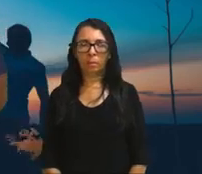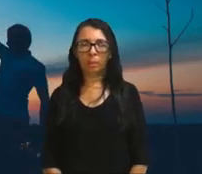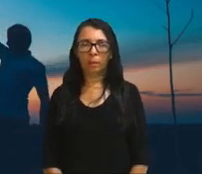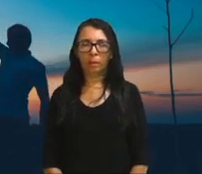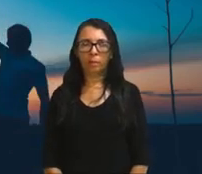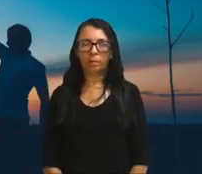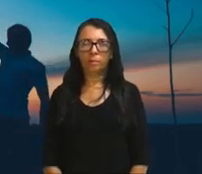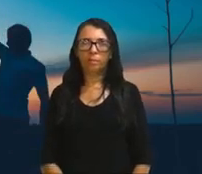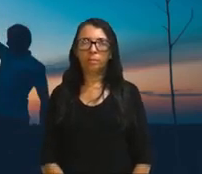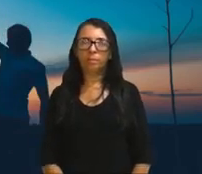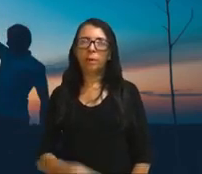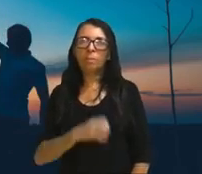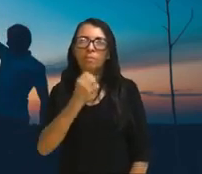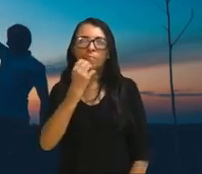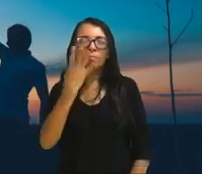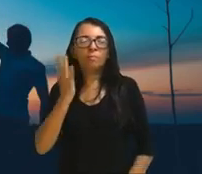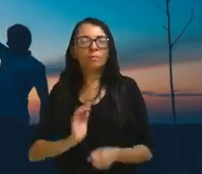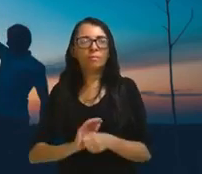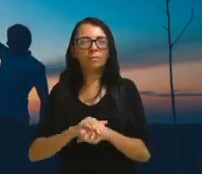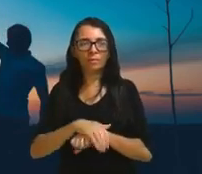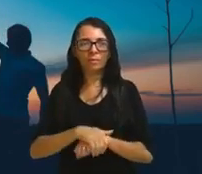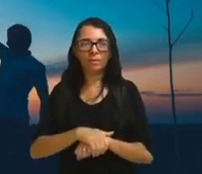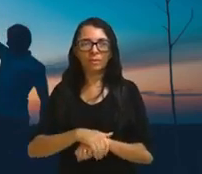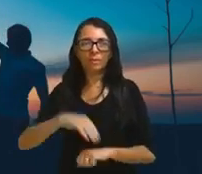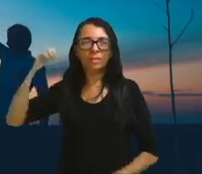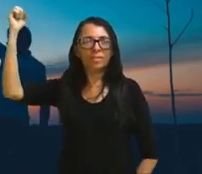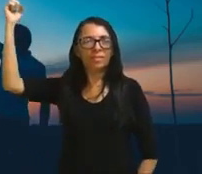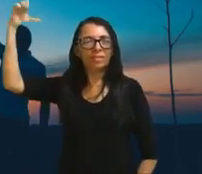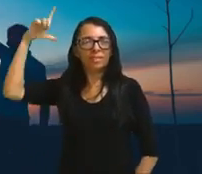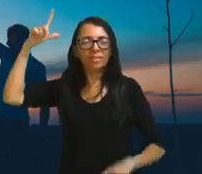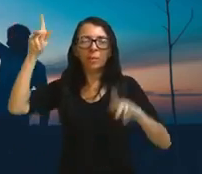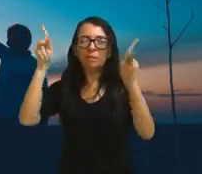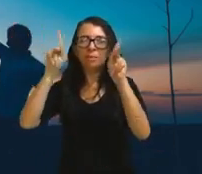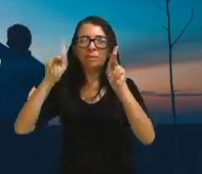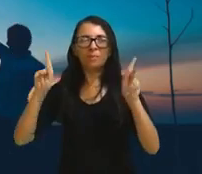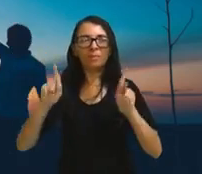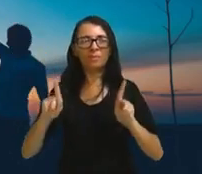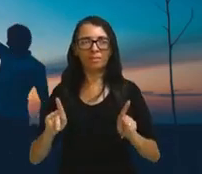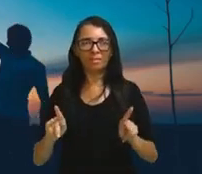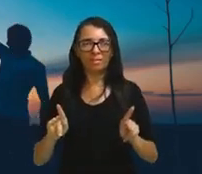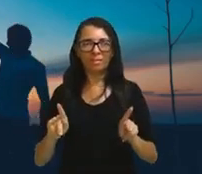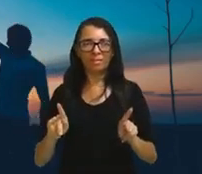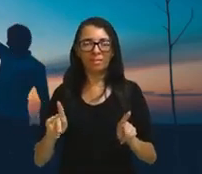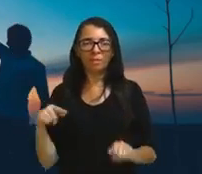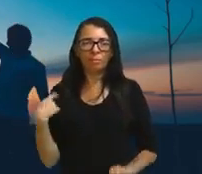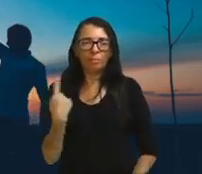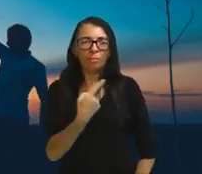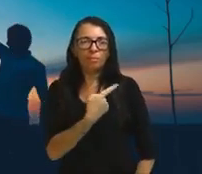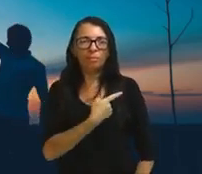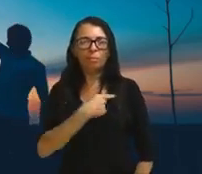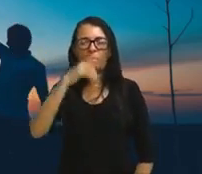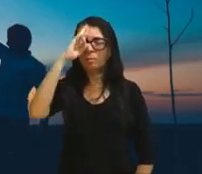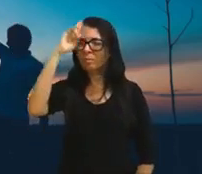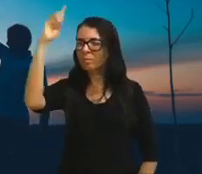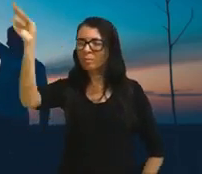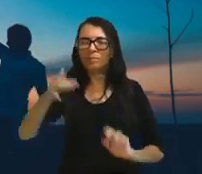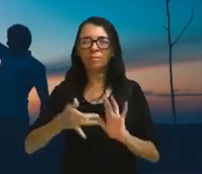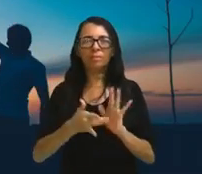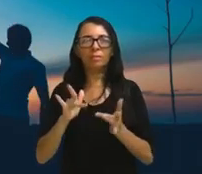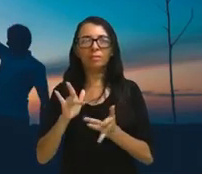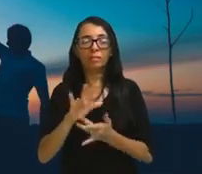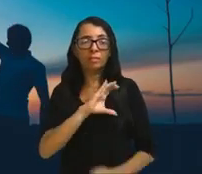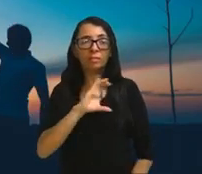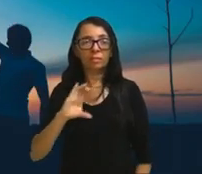Uma boa noite, que a graça e a paz de nosso Senhor Jesus Cristo esteja com você, com sua